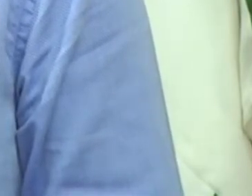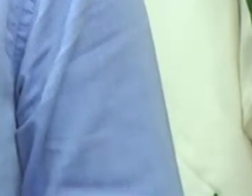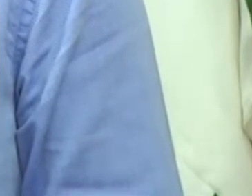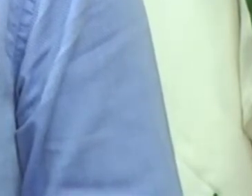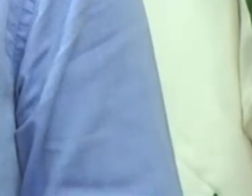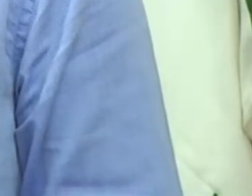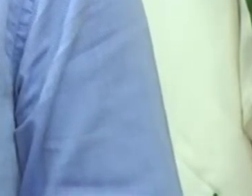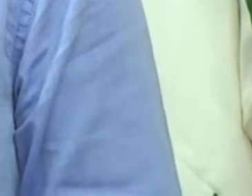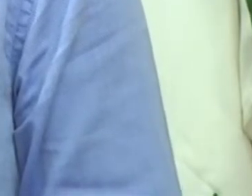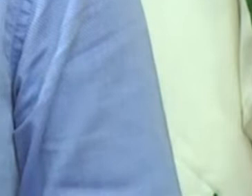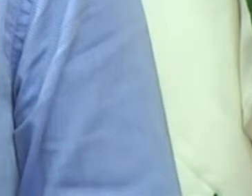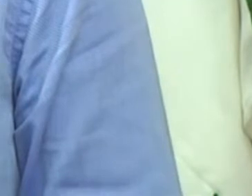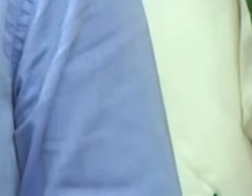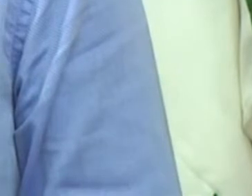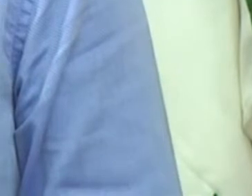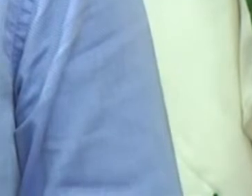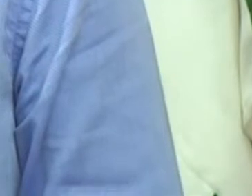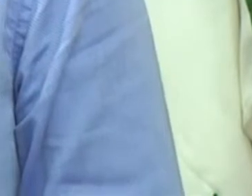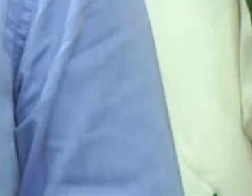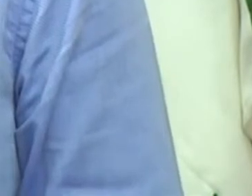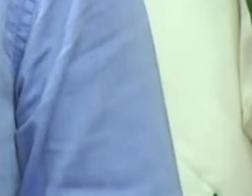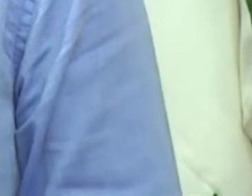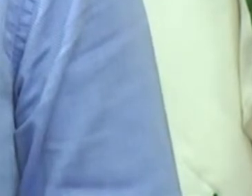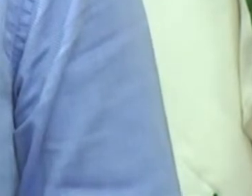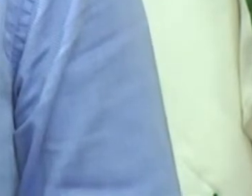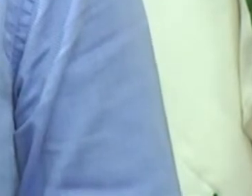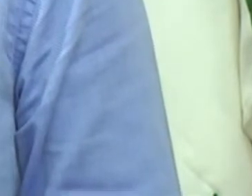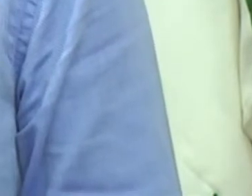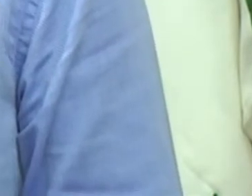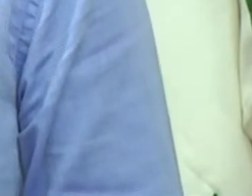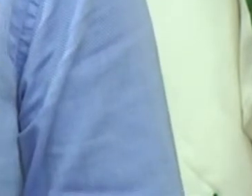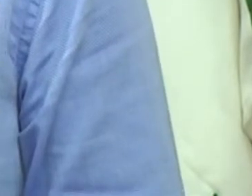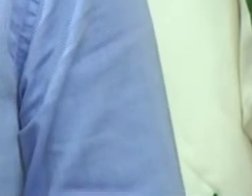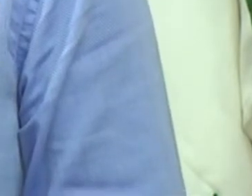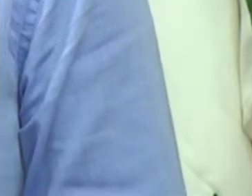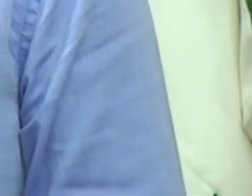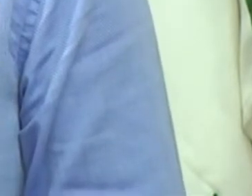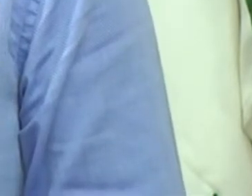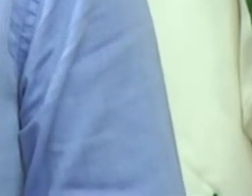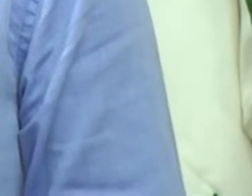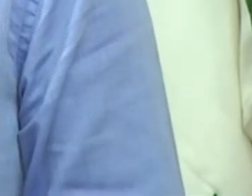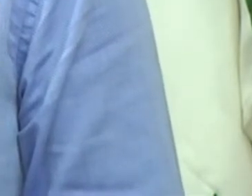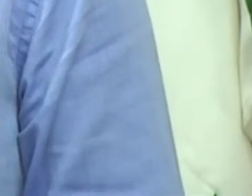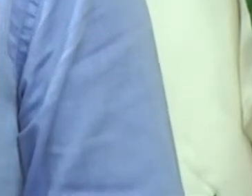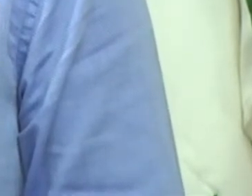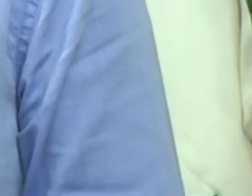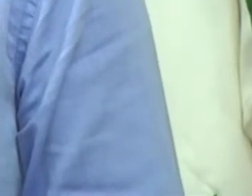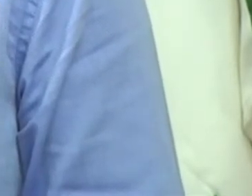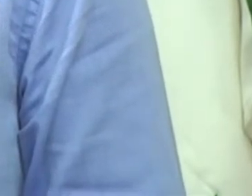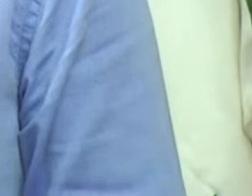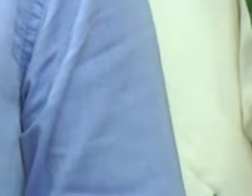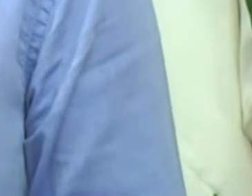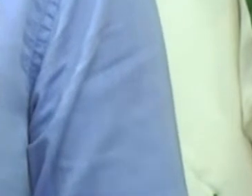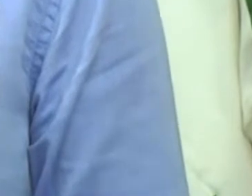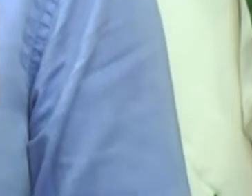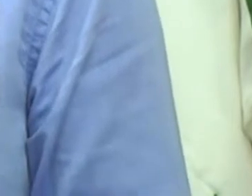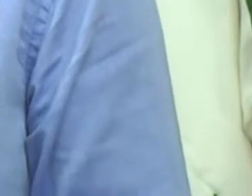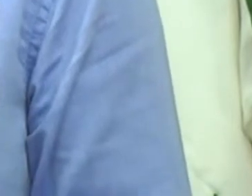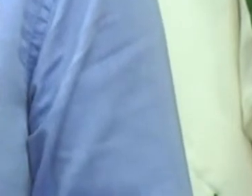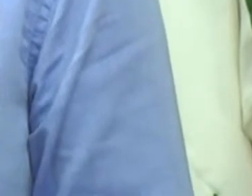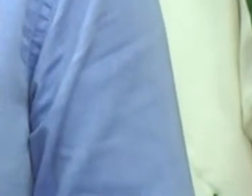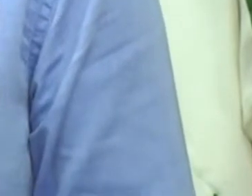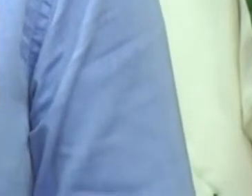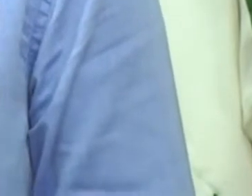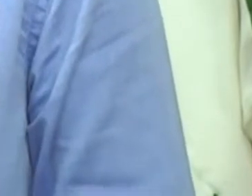apertando parafusos no ar. É do que o Brasil precisa, pessoa capaz de fazer e incapaz